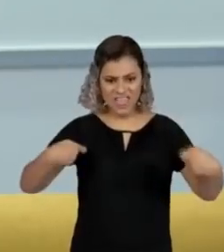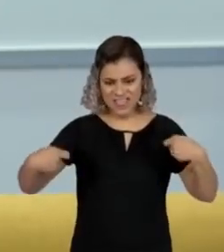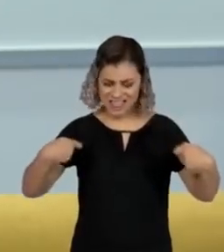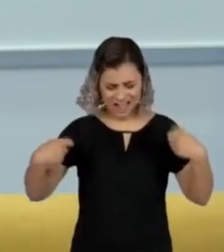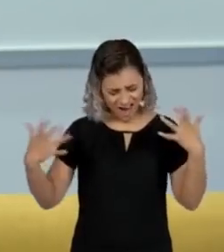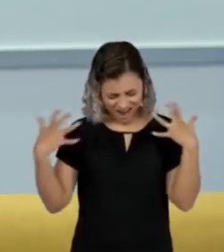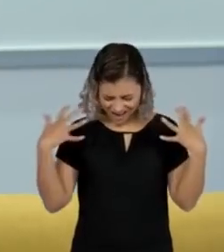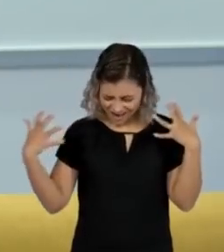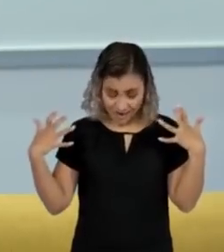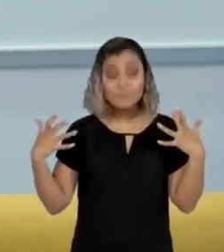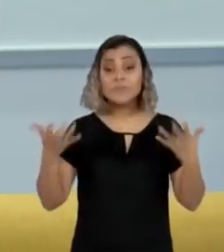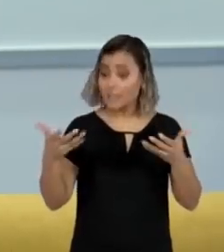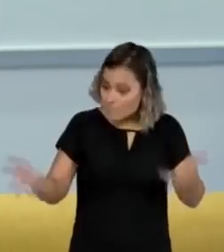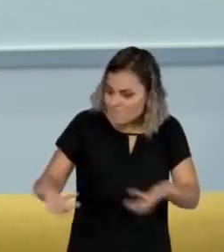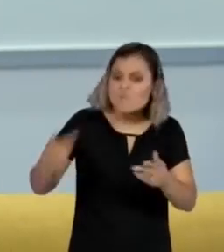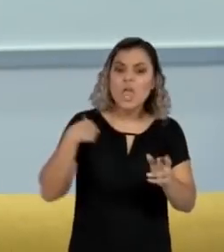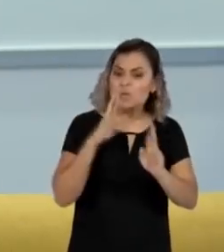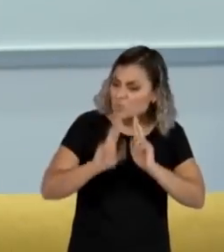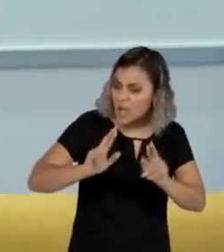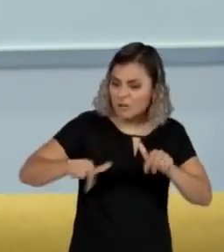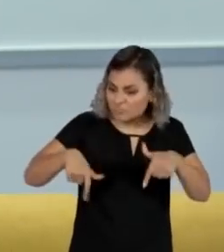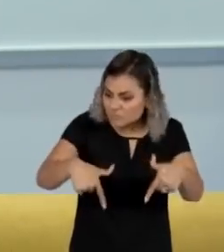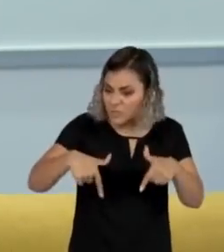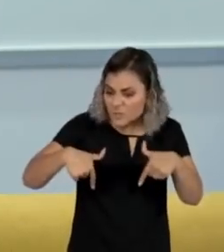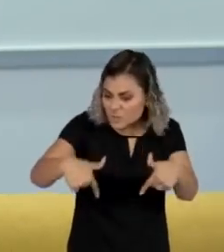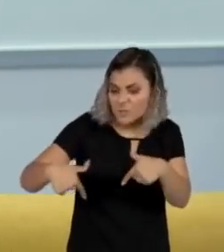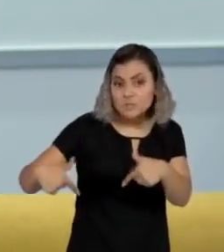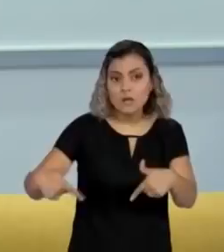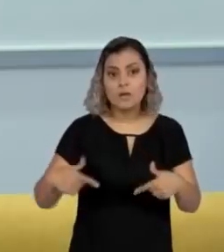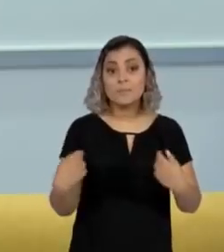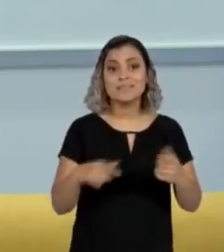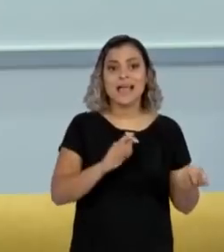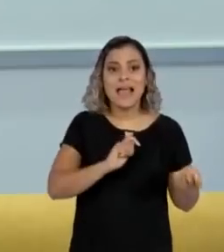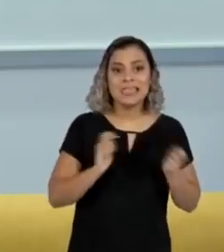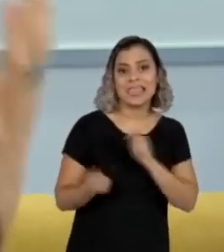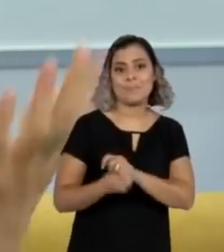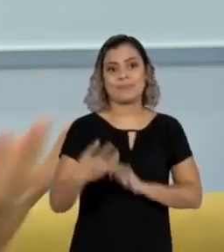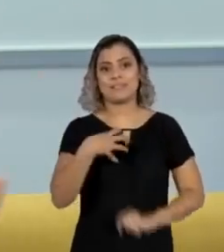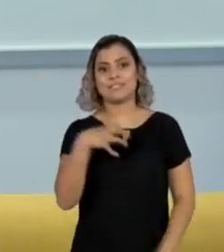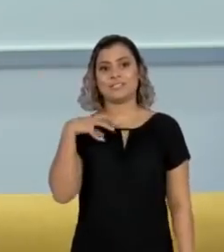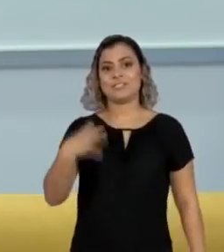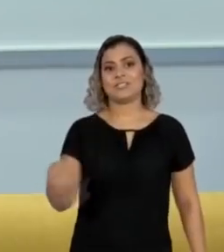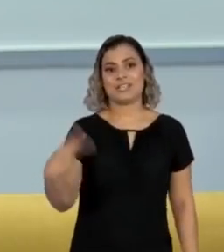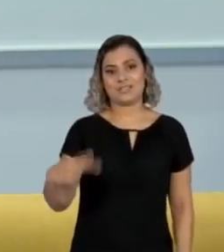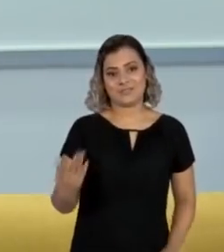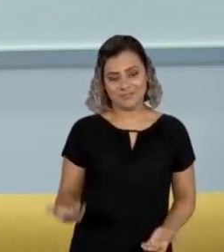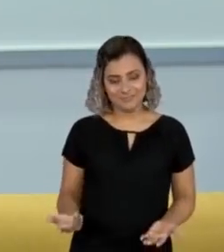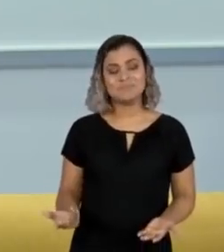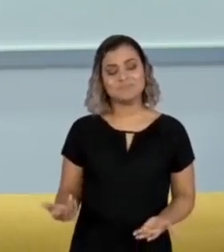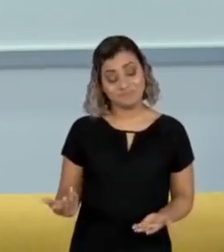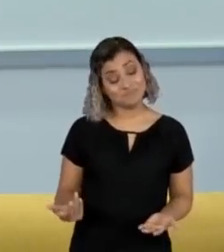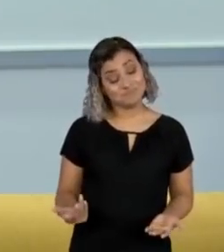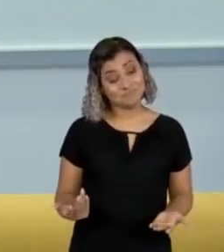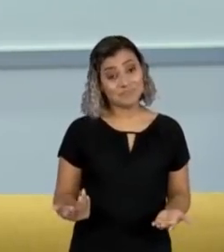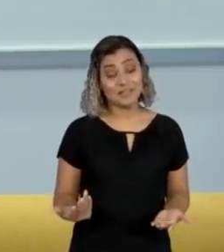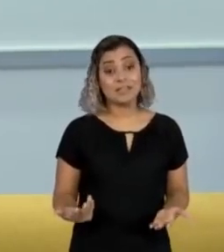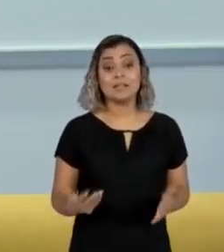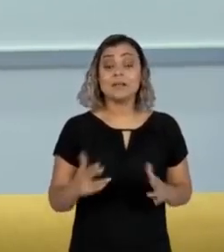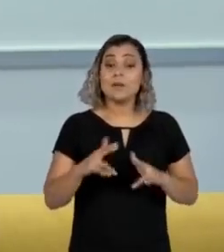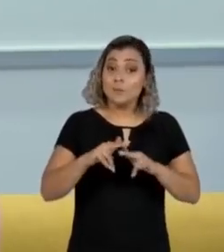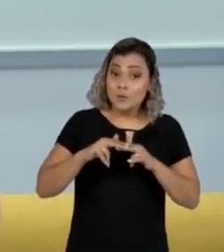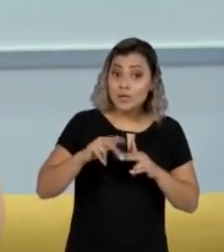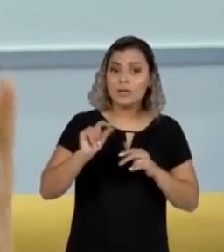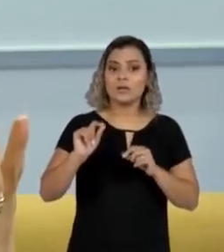só pelo resultado, mas uma pressão muito grande por se adaptar àquele comportamento padrão que se espera, né? Então,